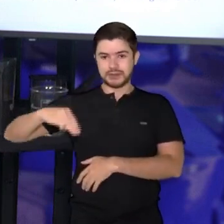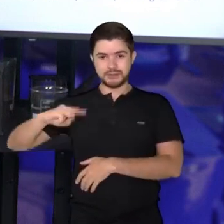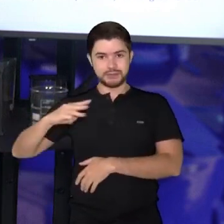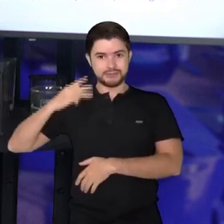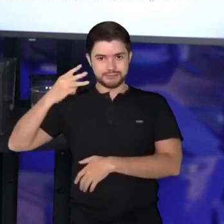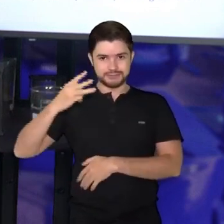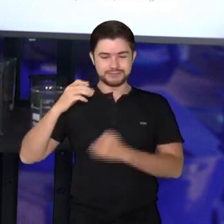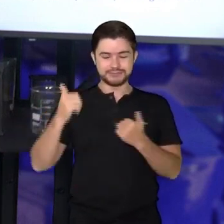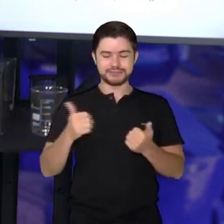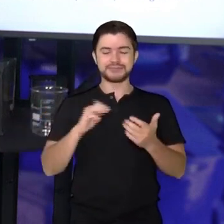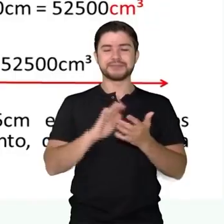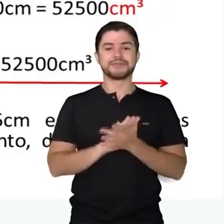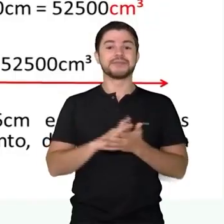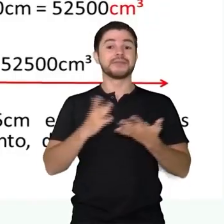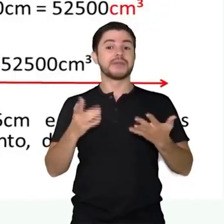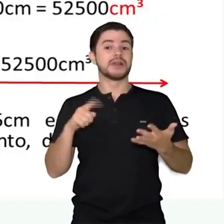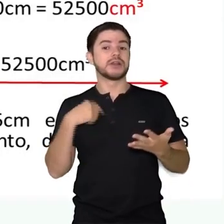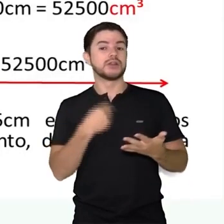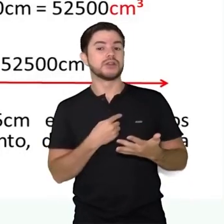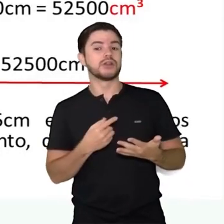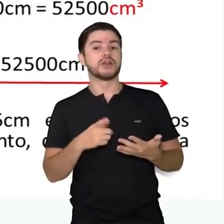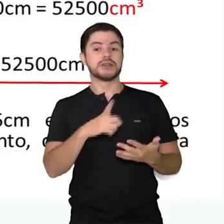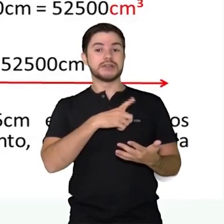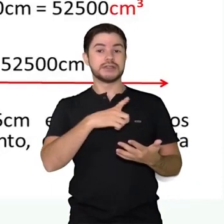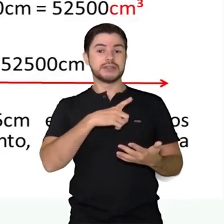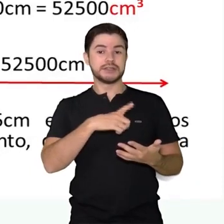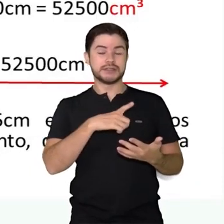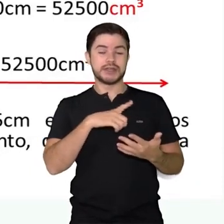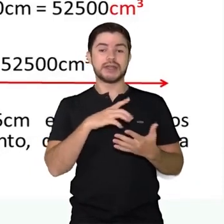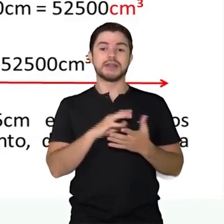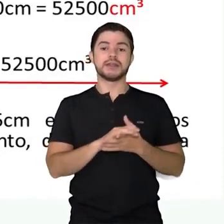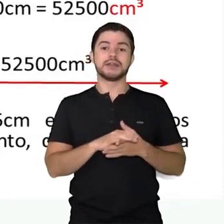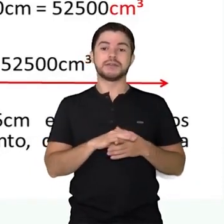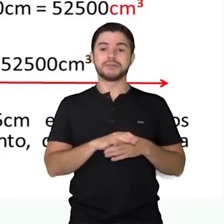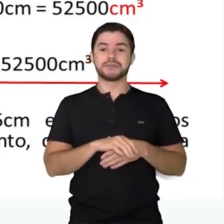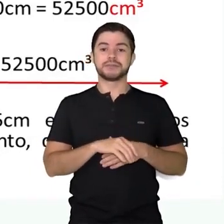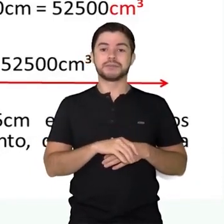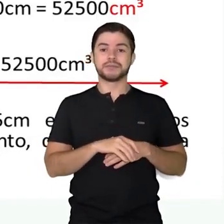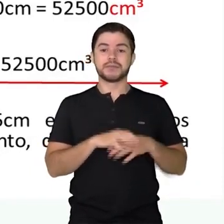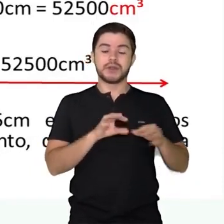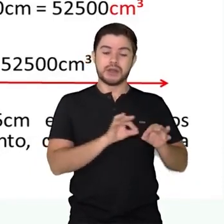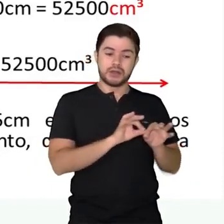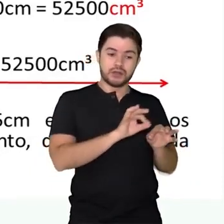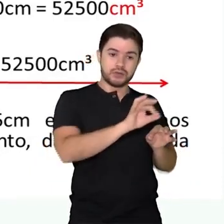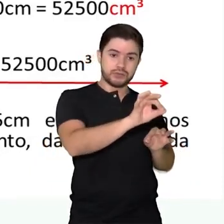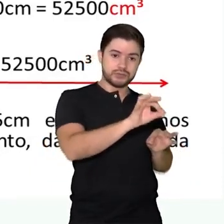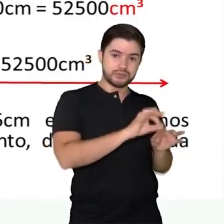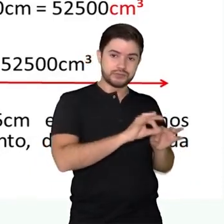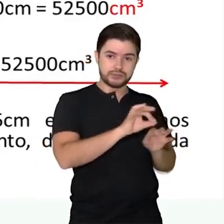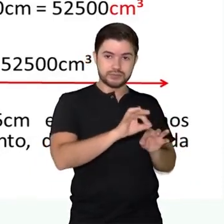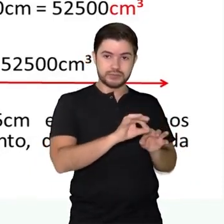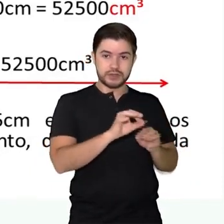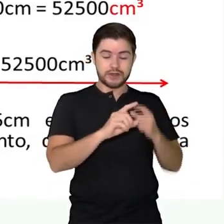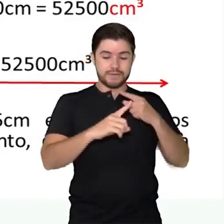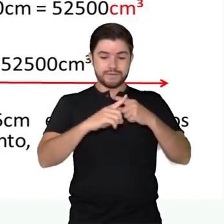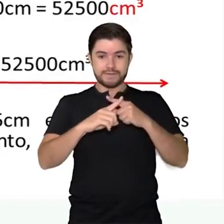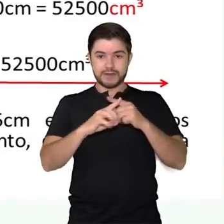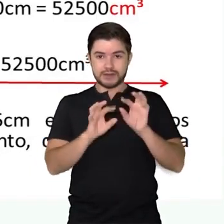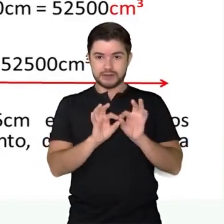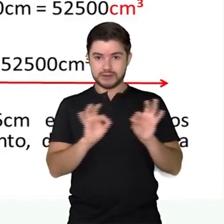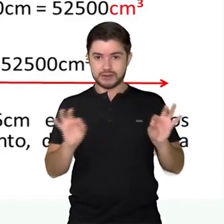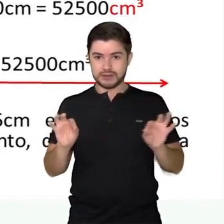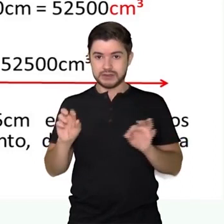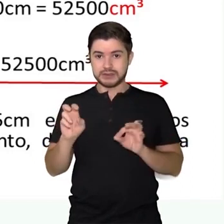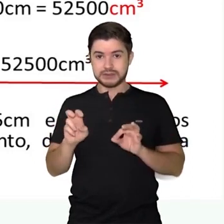acontece? Se a gente tinha no comprimento aí, né? Temos aí 10 cubinhos, multiplicando por 5